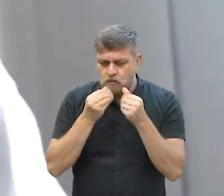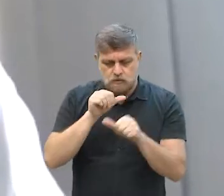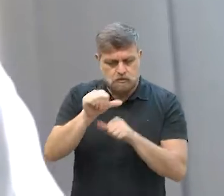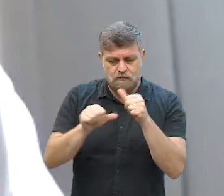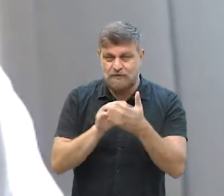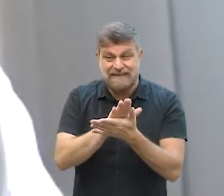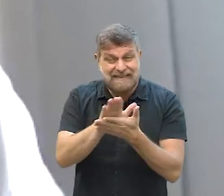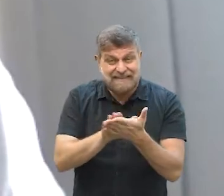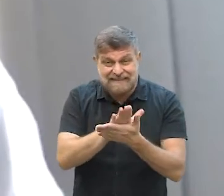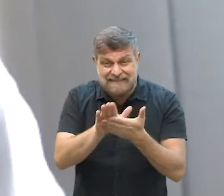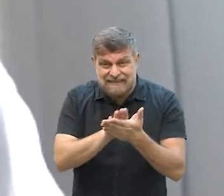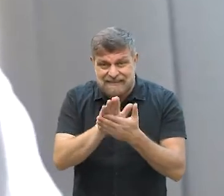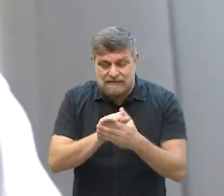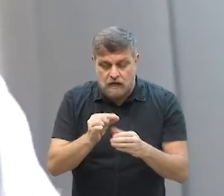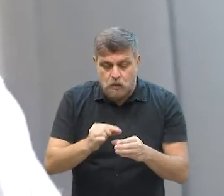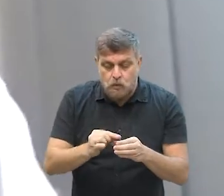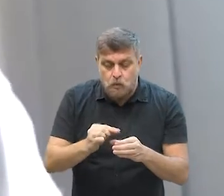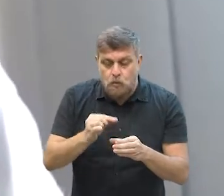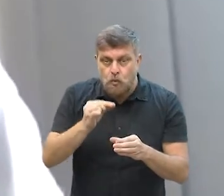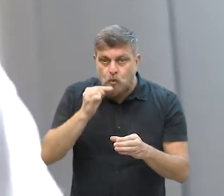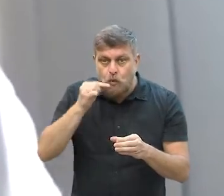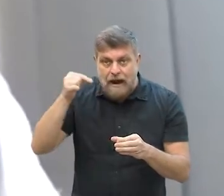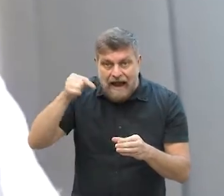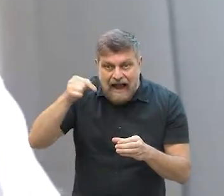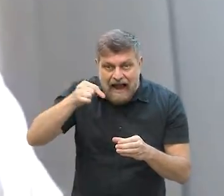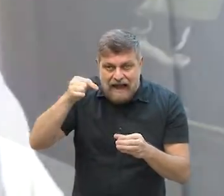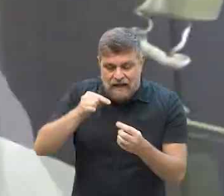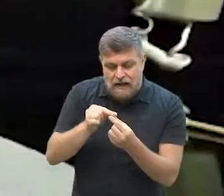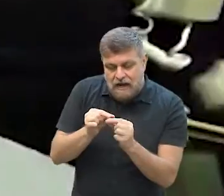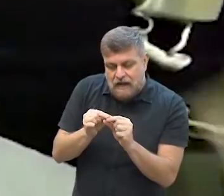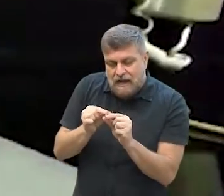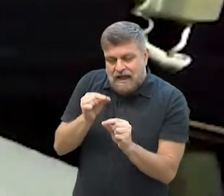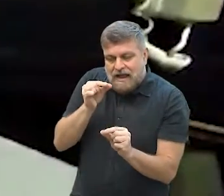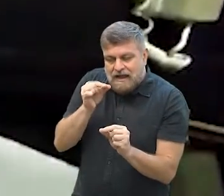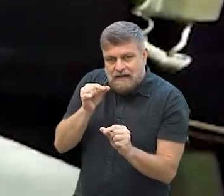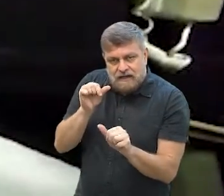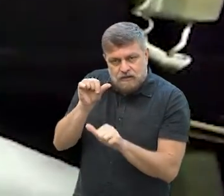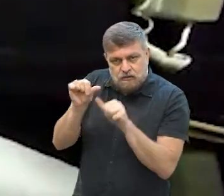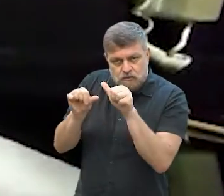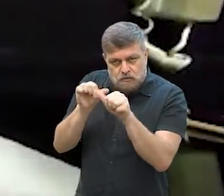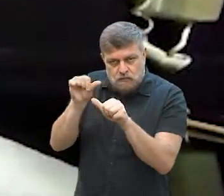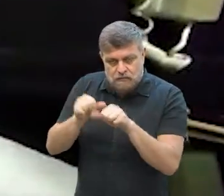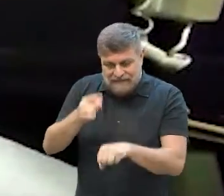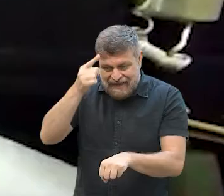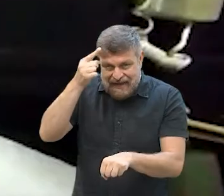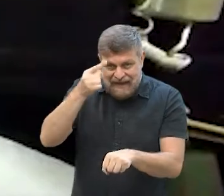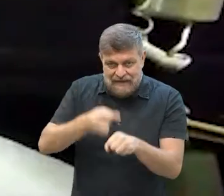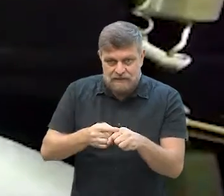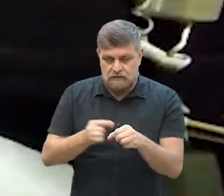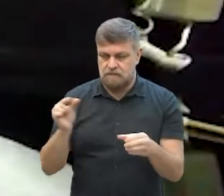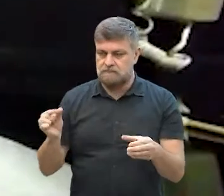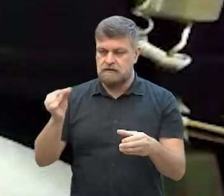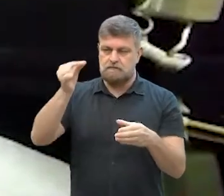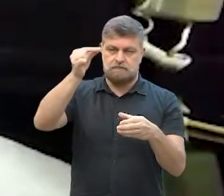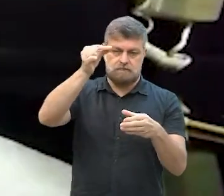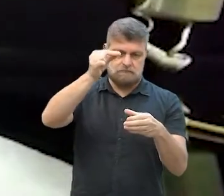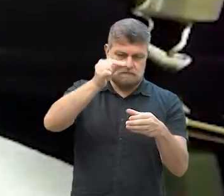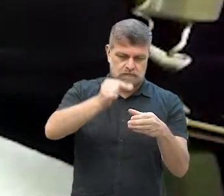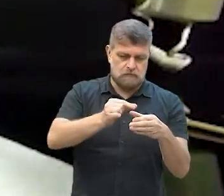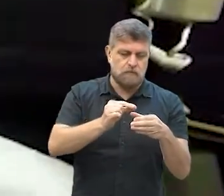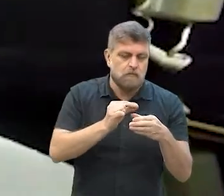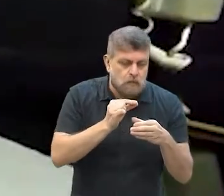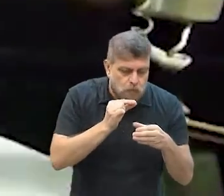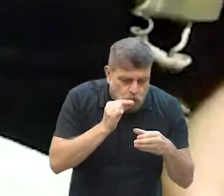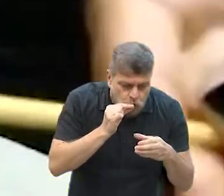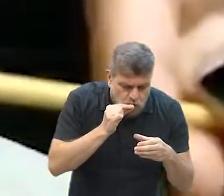ele vai alterar o tecido em que o reagente está embebido. Então, a partir do momento que imerge o canudo na bebida adulterada, o próprio